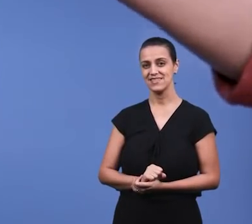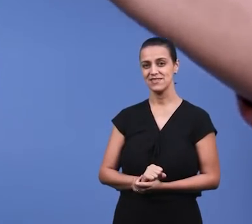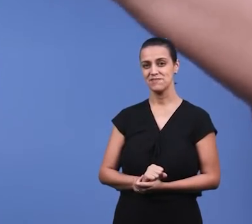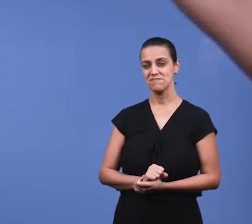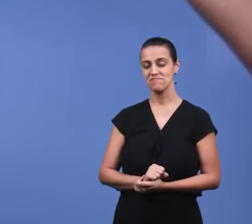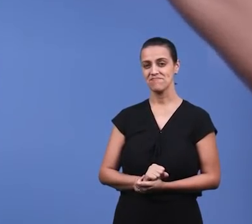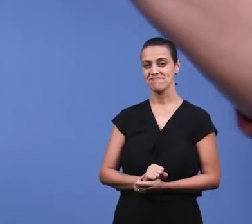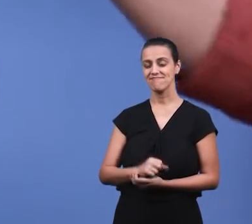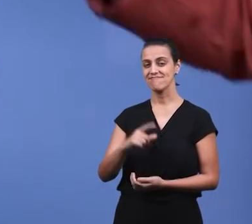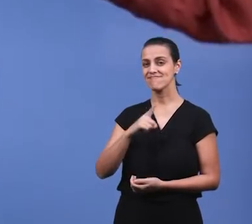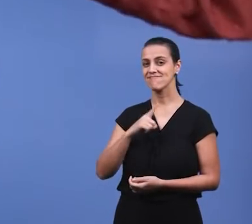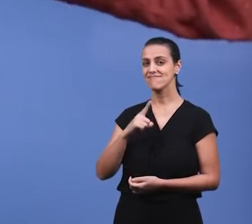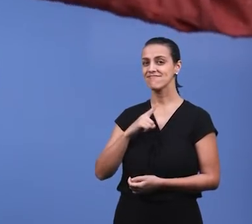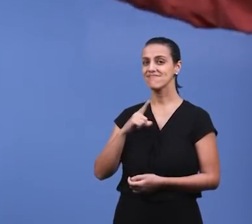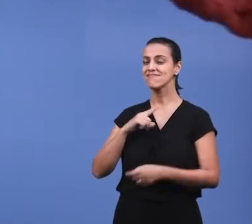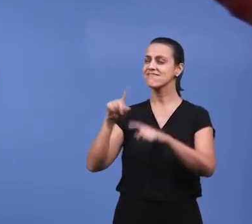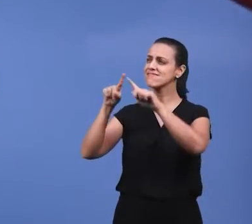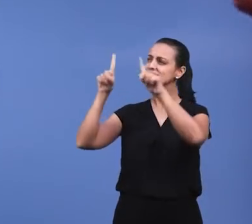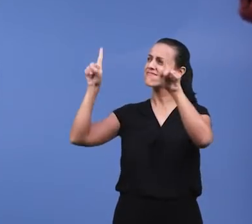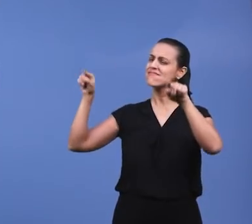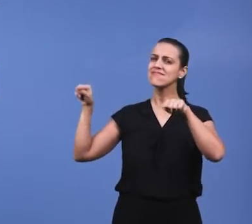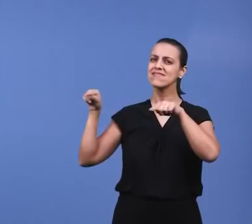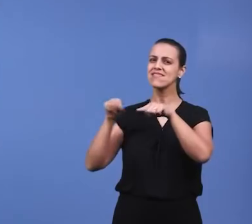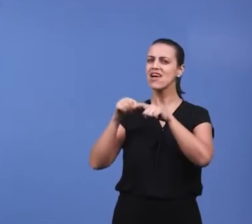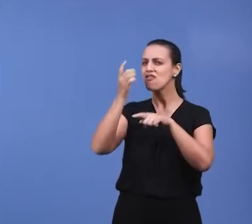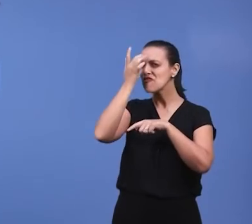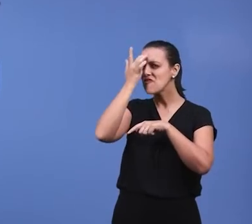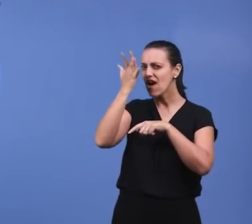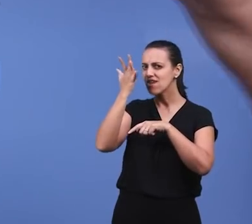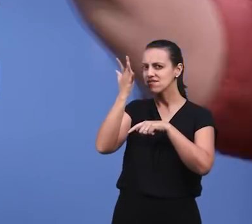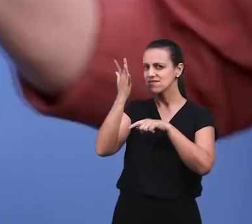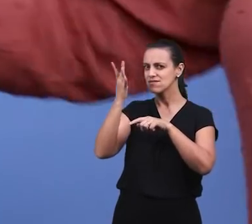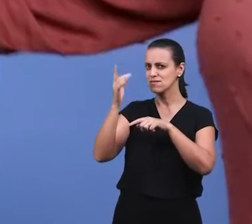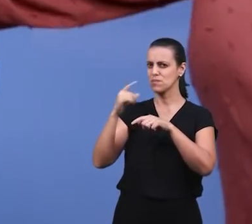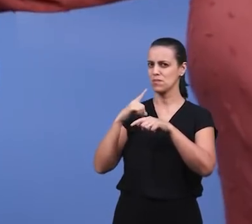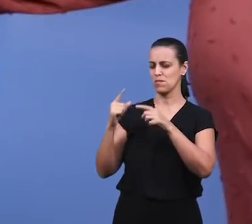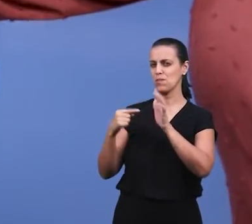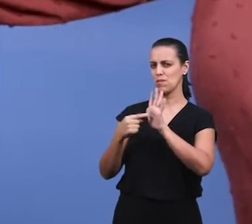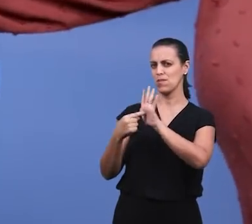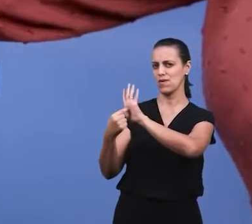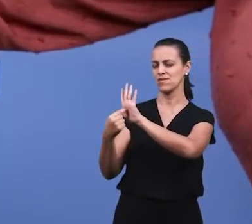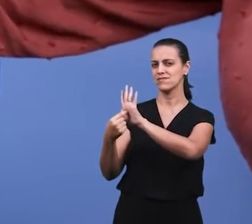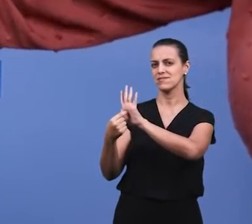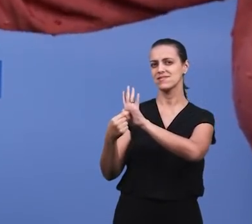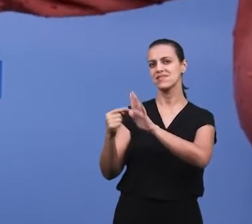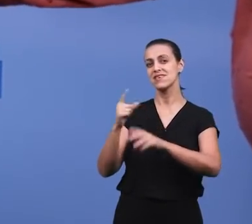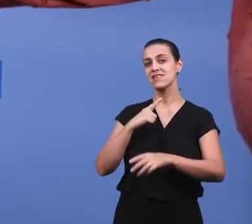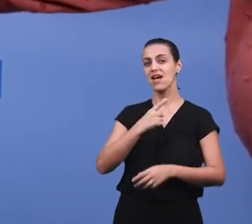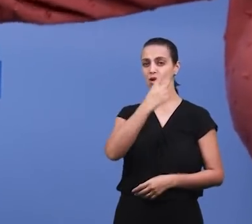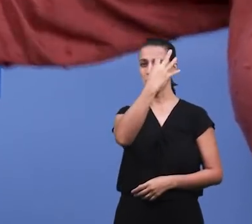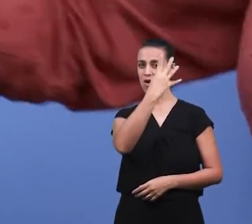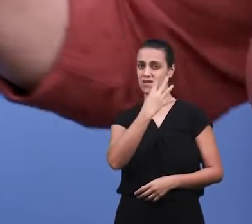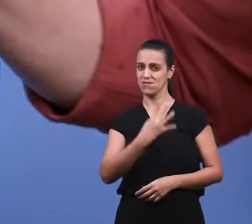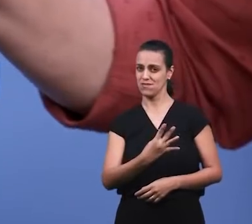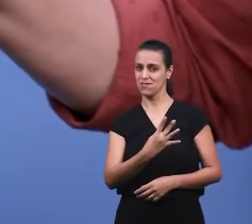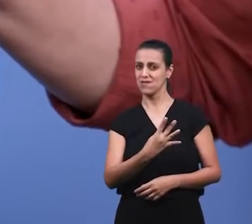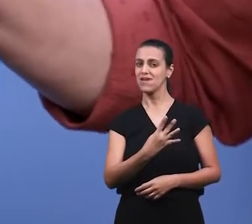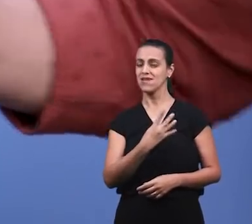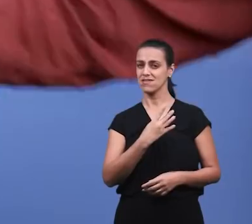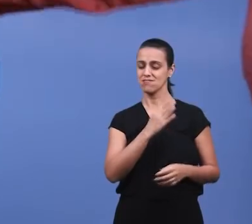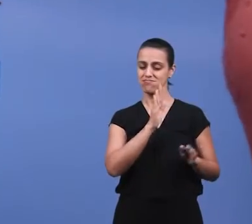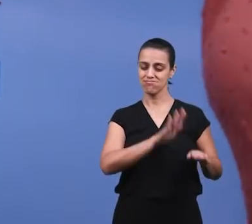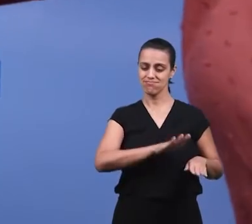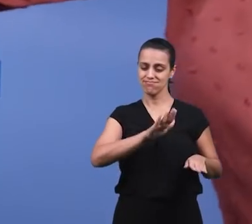Aqui está a partitura da finalização facilitada. Nós já sabemos que o compasso é